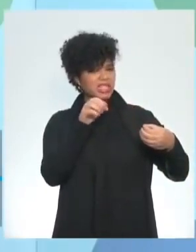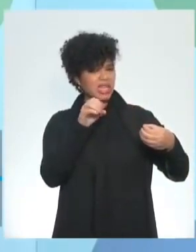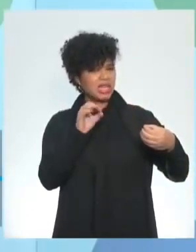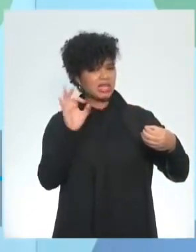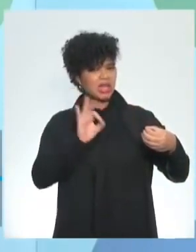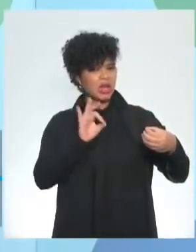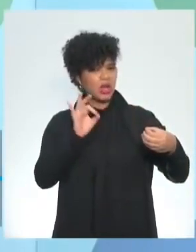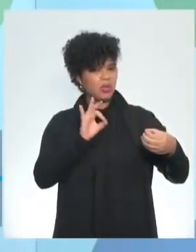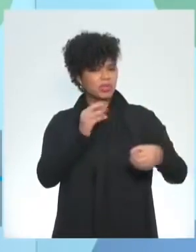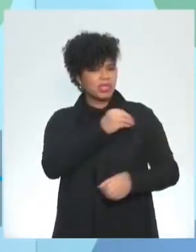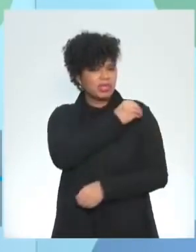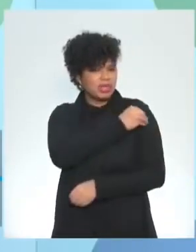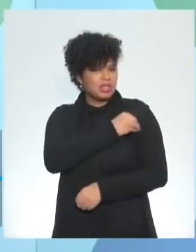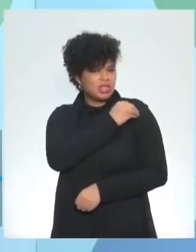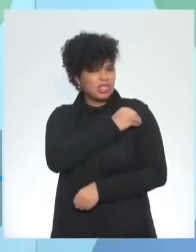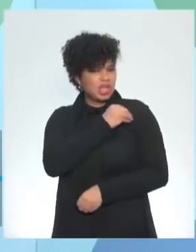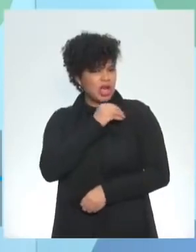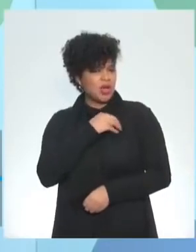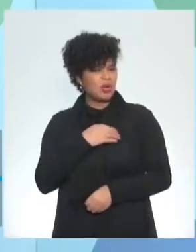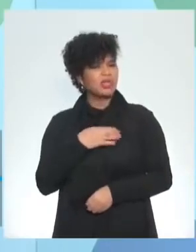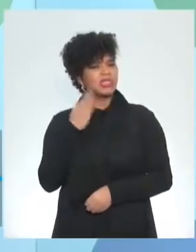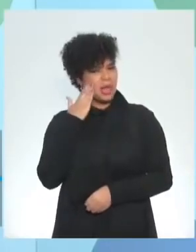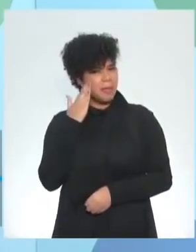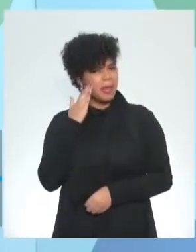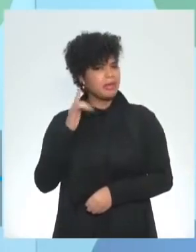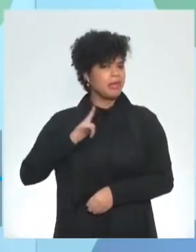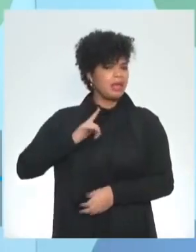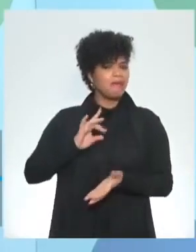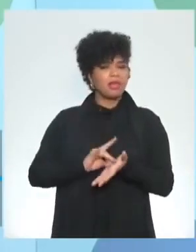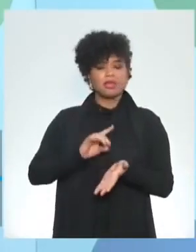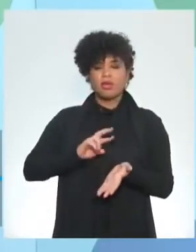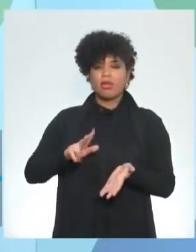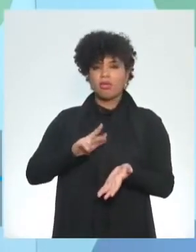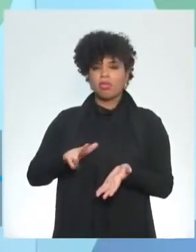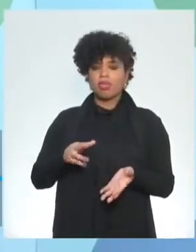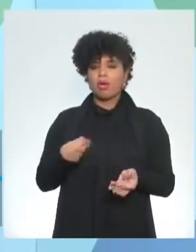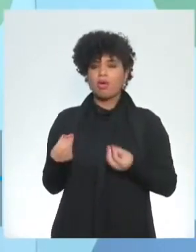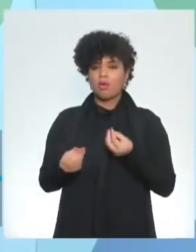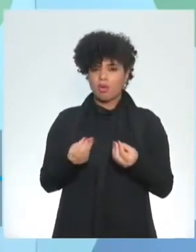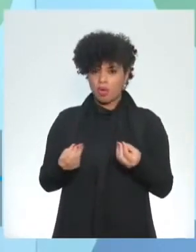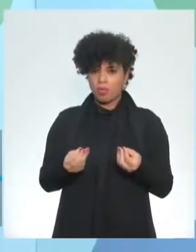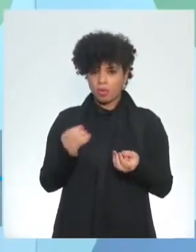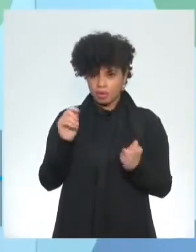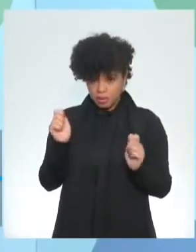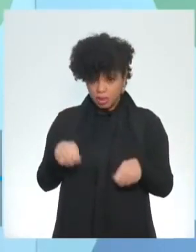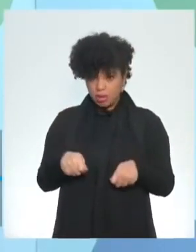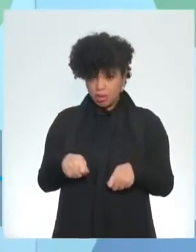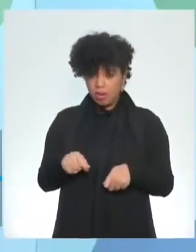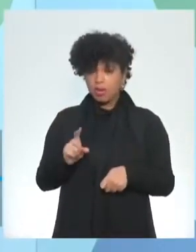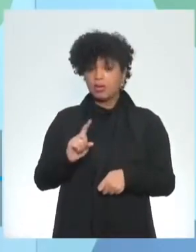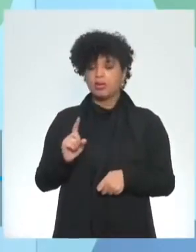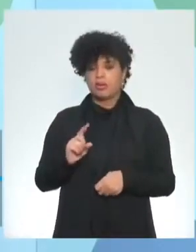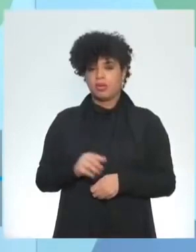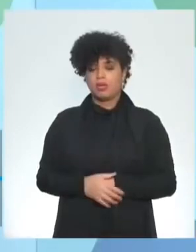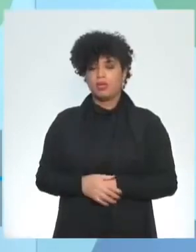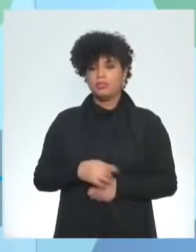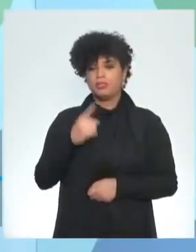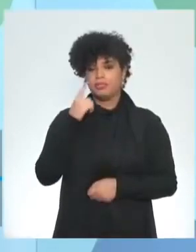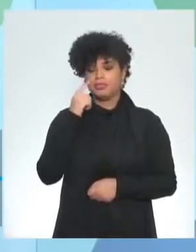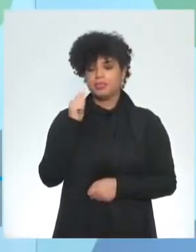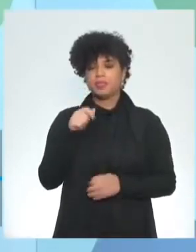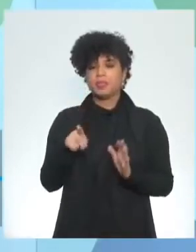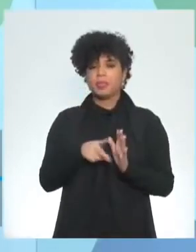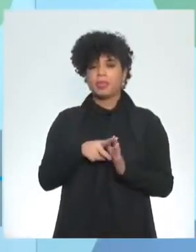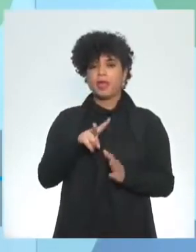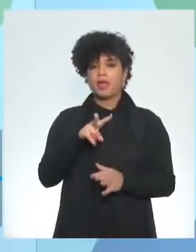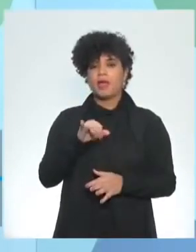eu definir se realmente aquela embalagem tem 70% de álcool, precisamente? Ou lá o ácido acético, o